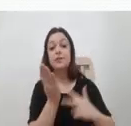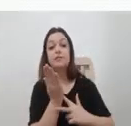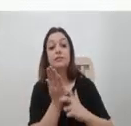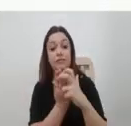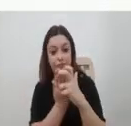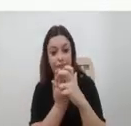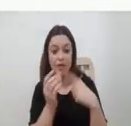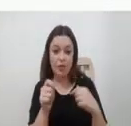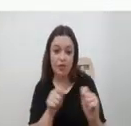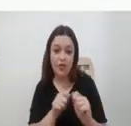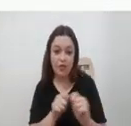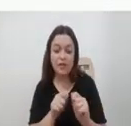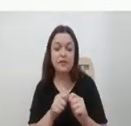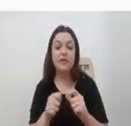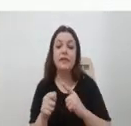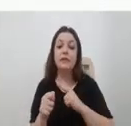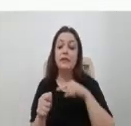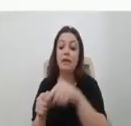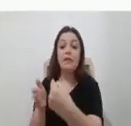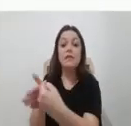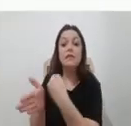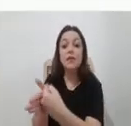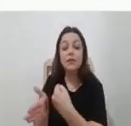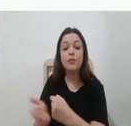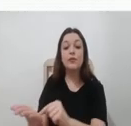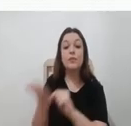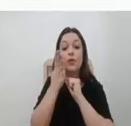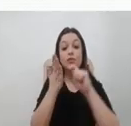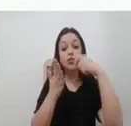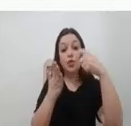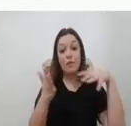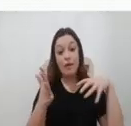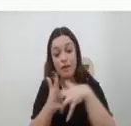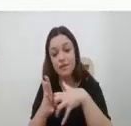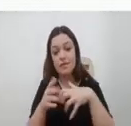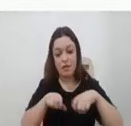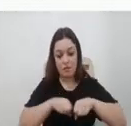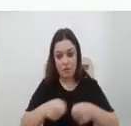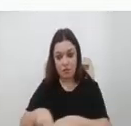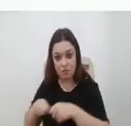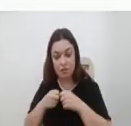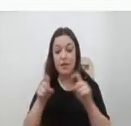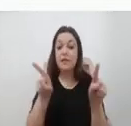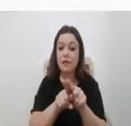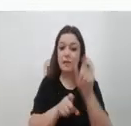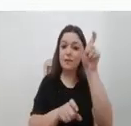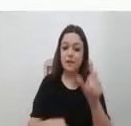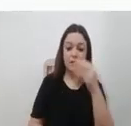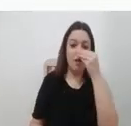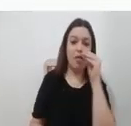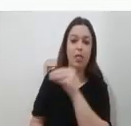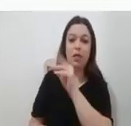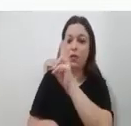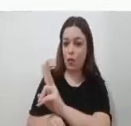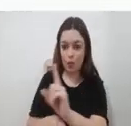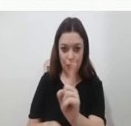iniciação científica, com indicadores tanto de traumas não acidentais quanto de negligência que eu